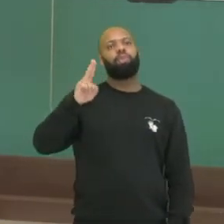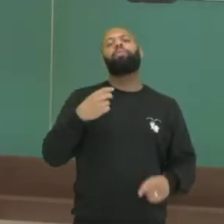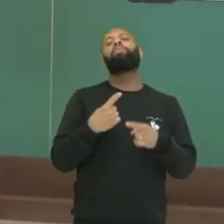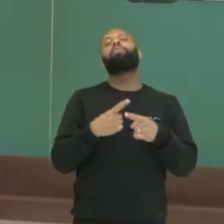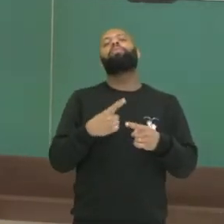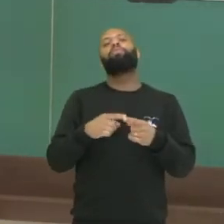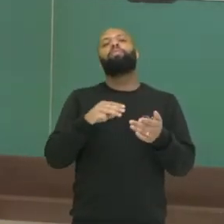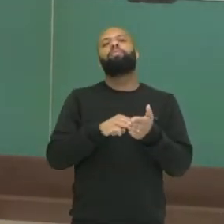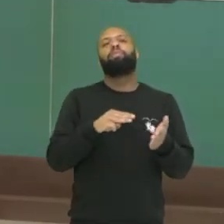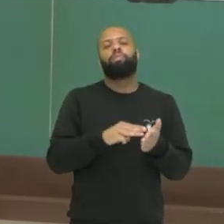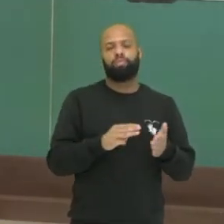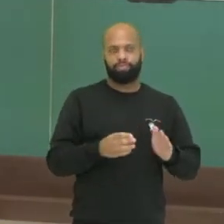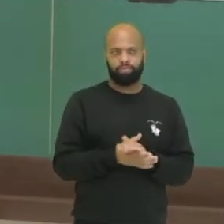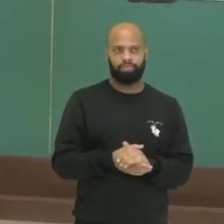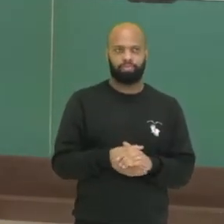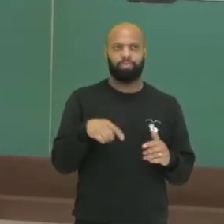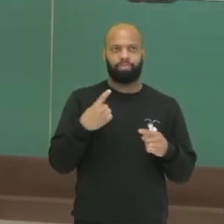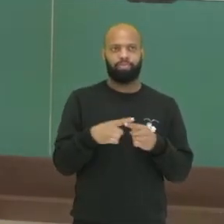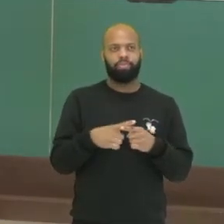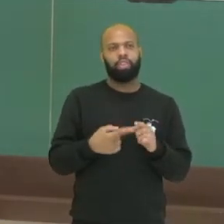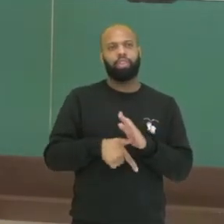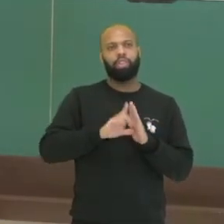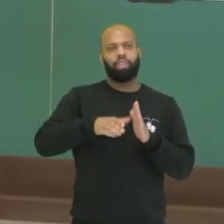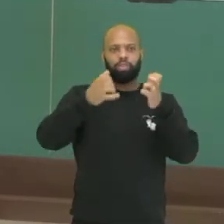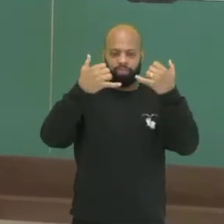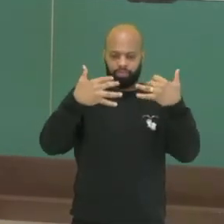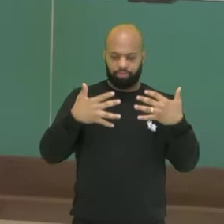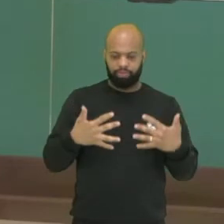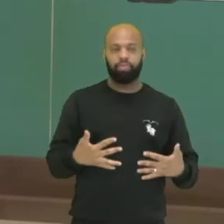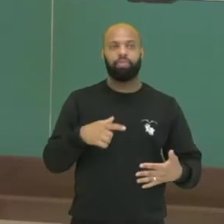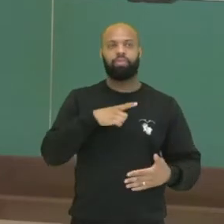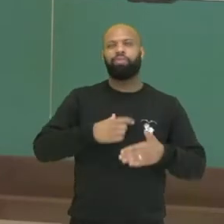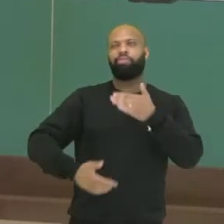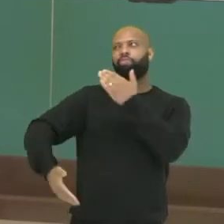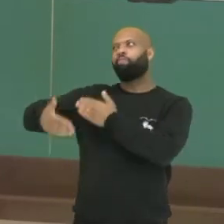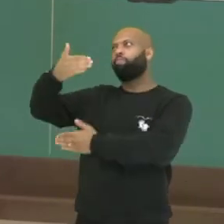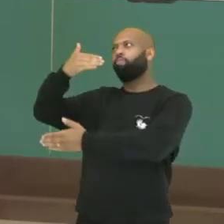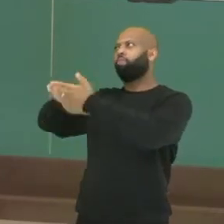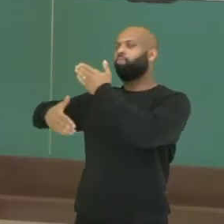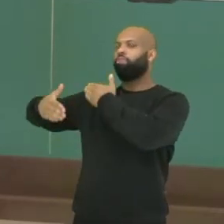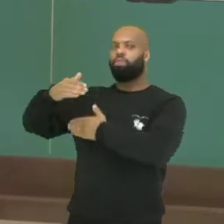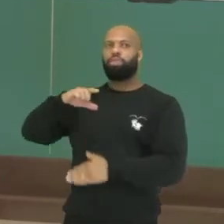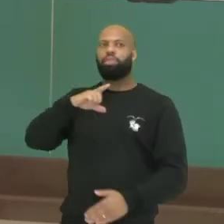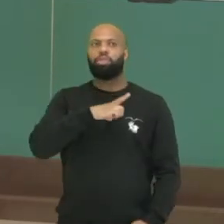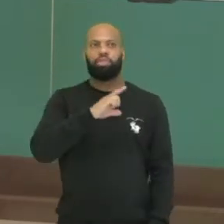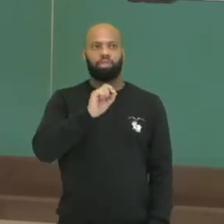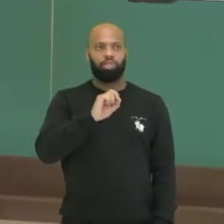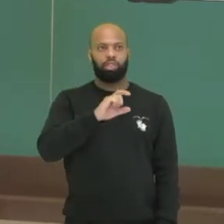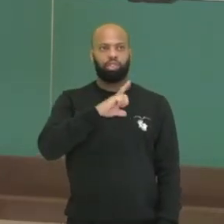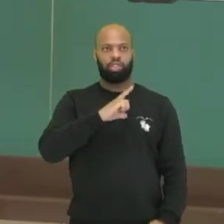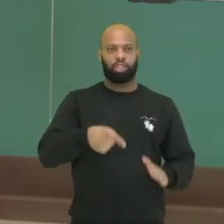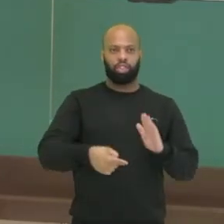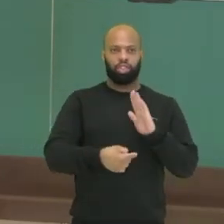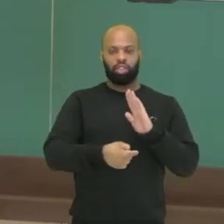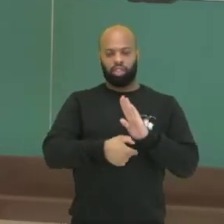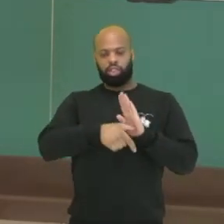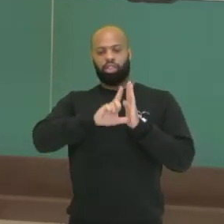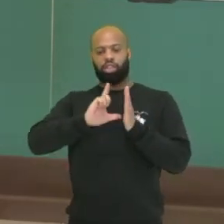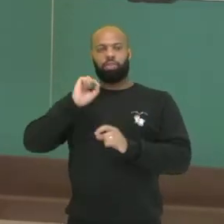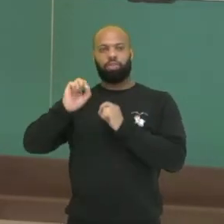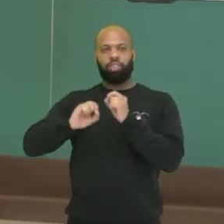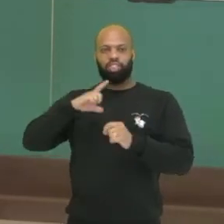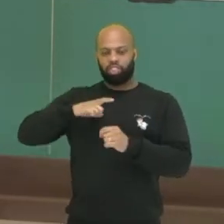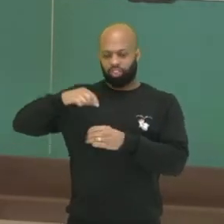quê? Porque lembra que a professora comentou que antigamente tinham tintas na ponta da espada para